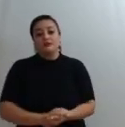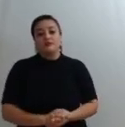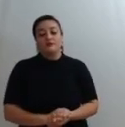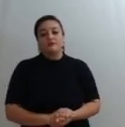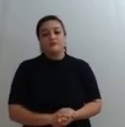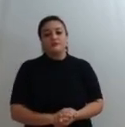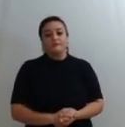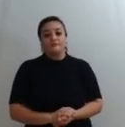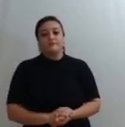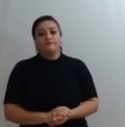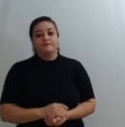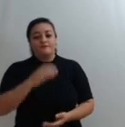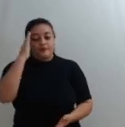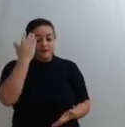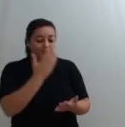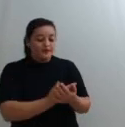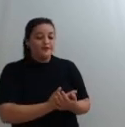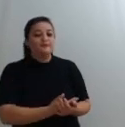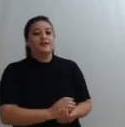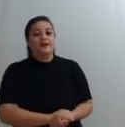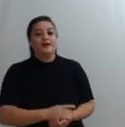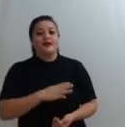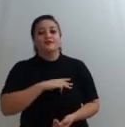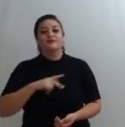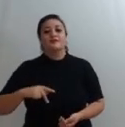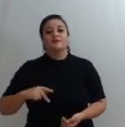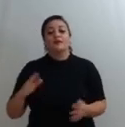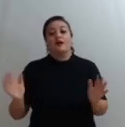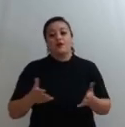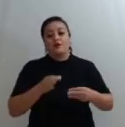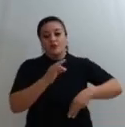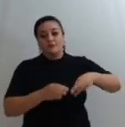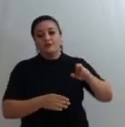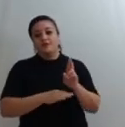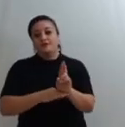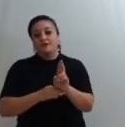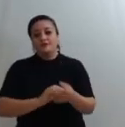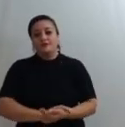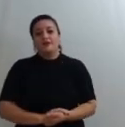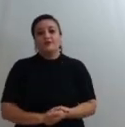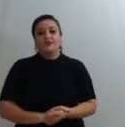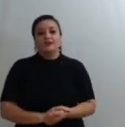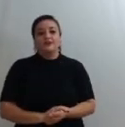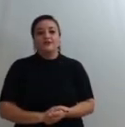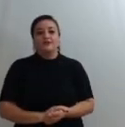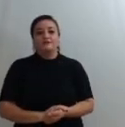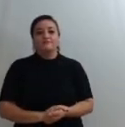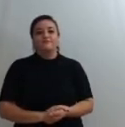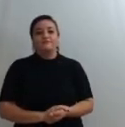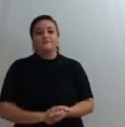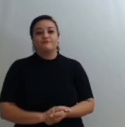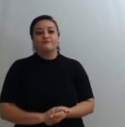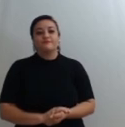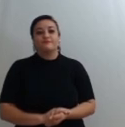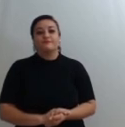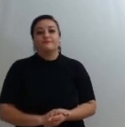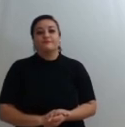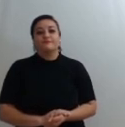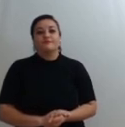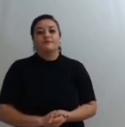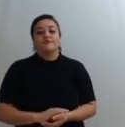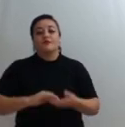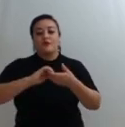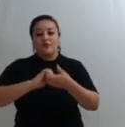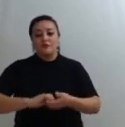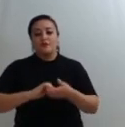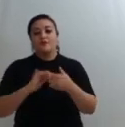ordem. Obrigado, doutora Luísa. Devolvo a palavra ao ilustre relator, ministro Neves Cordeiro. Eminentes colegas, cumprimento o doutor Ari,